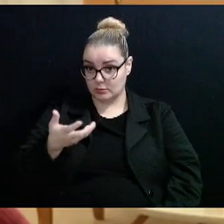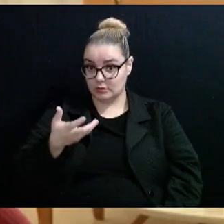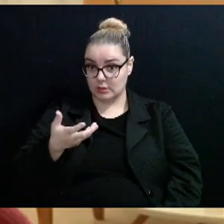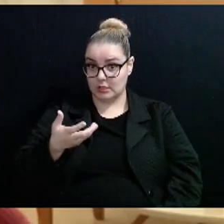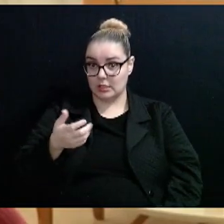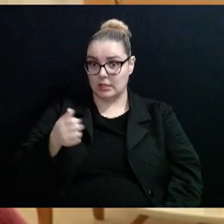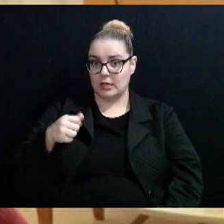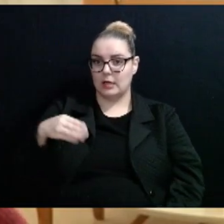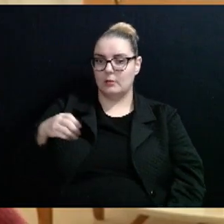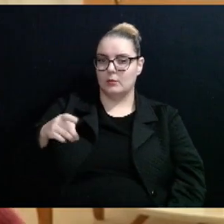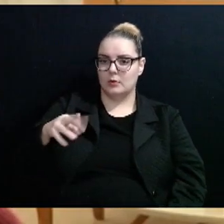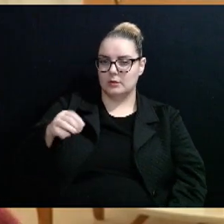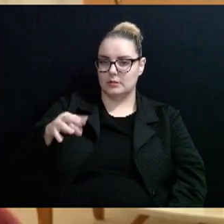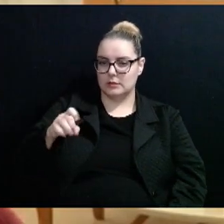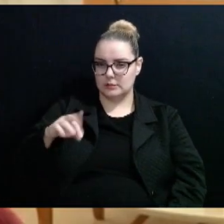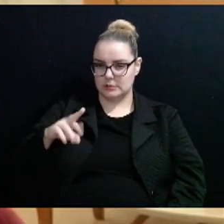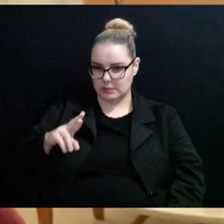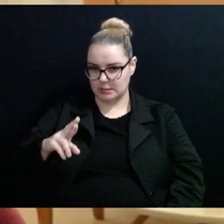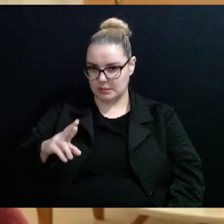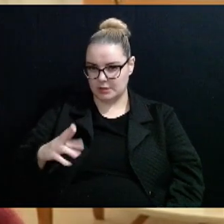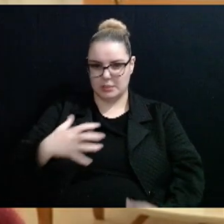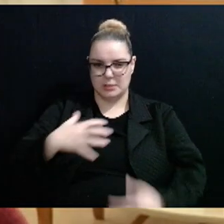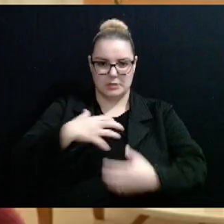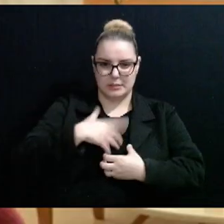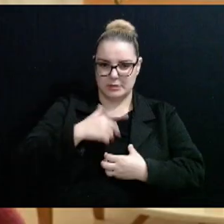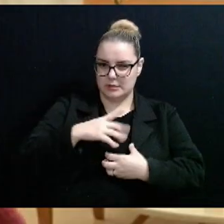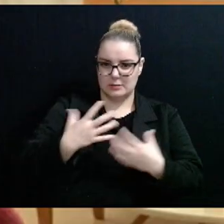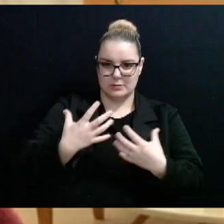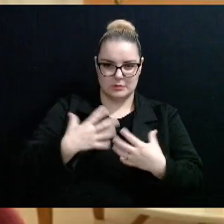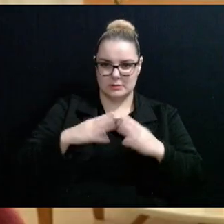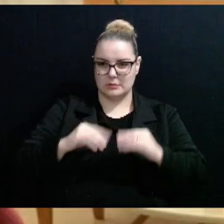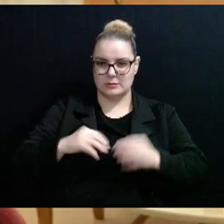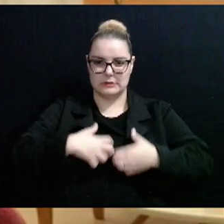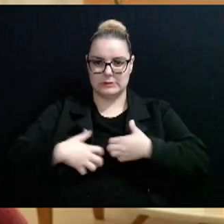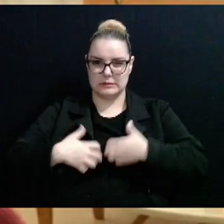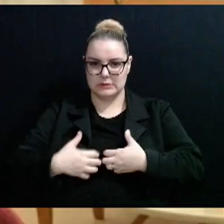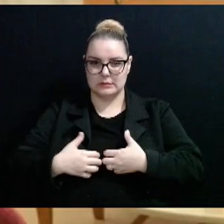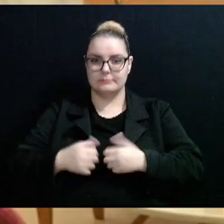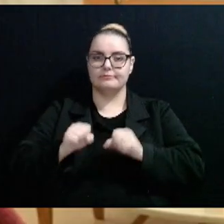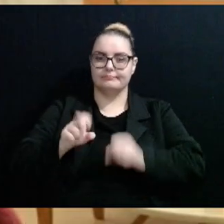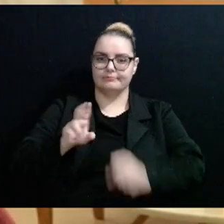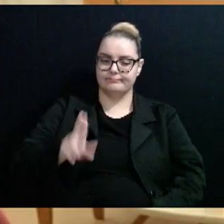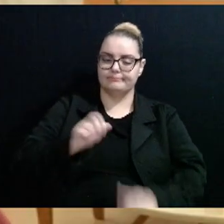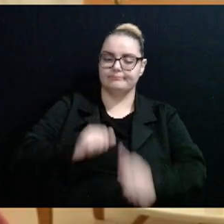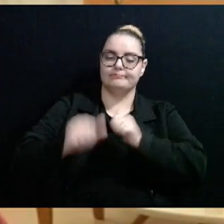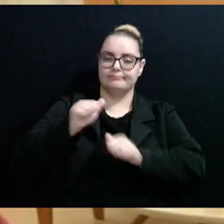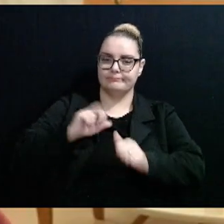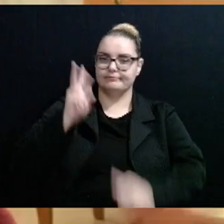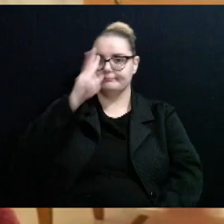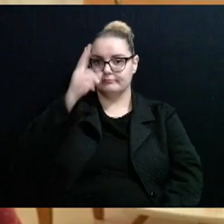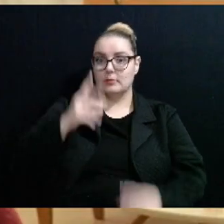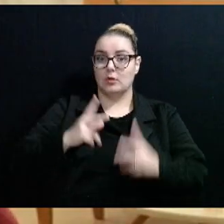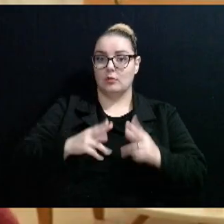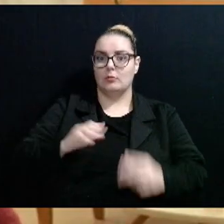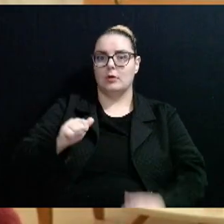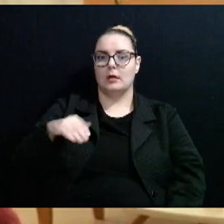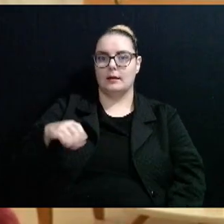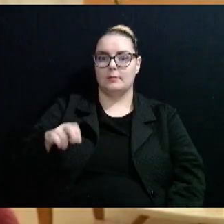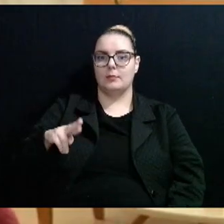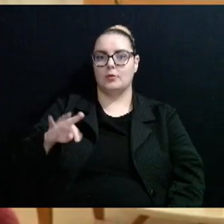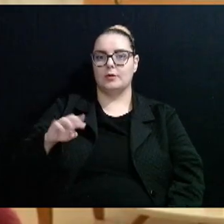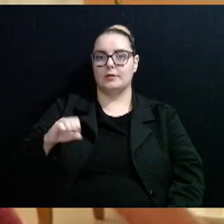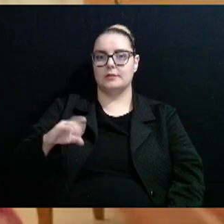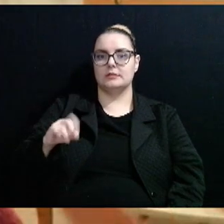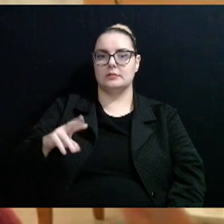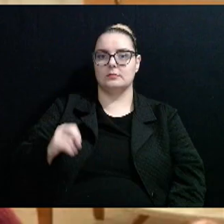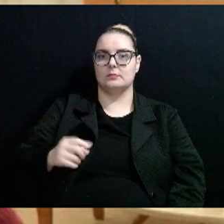sentir algo que lhe incomoda, você pode usar o álcool como amortecedor, porque aí ele vai te tirar